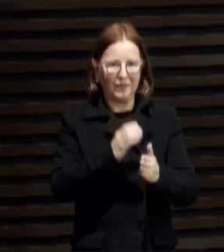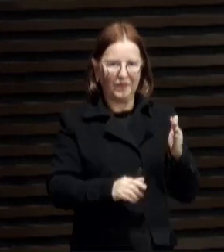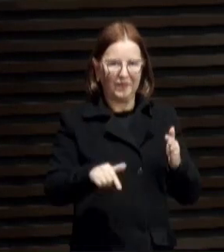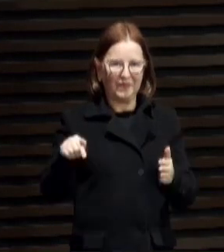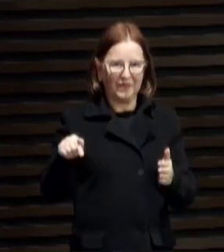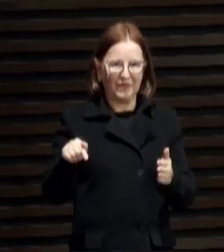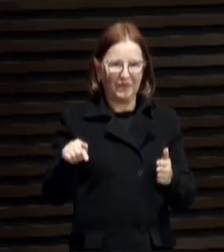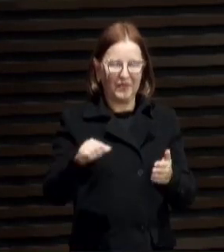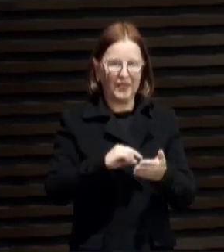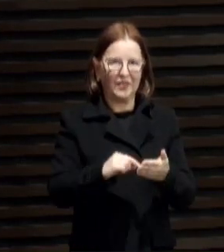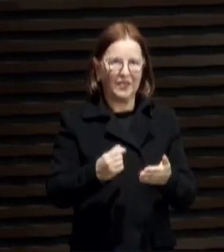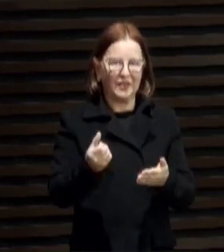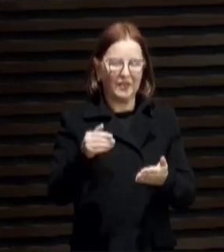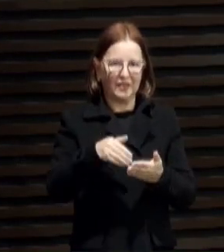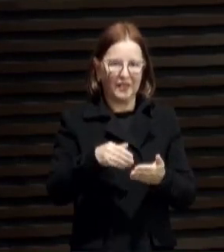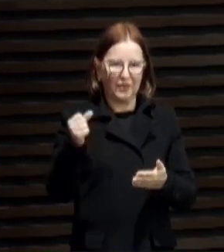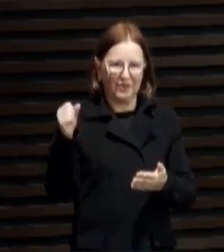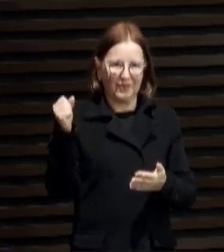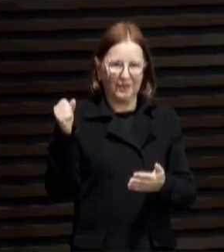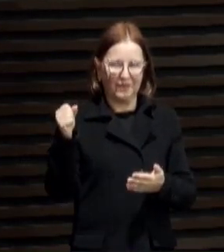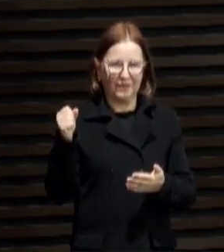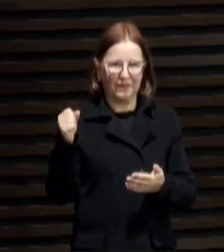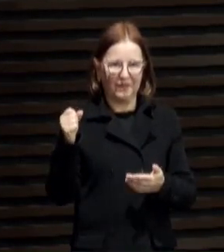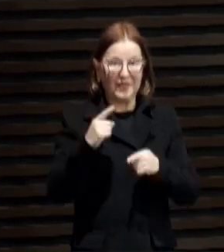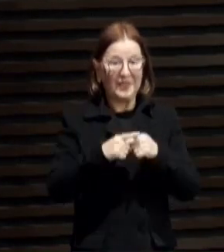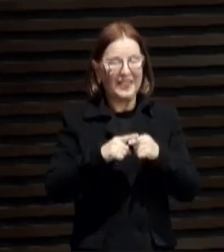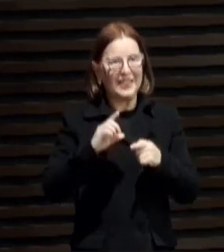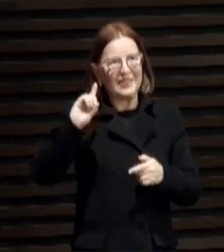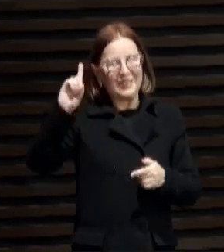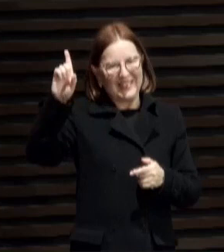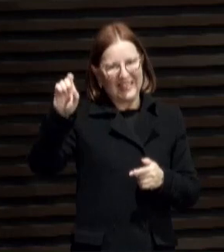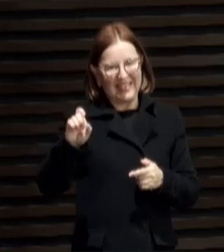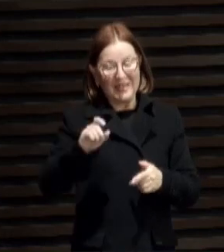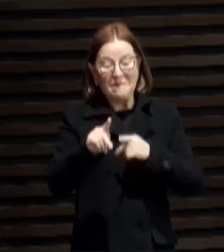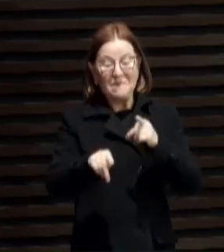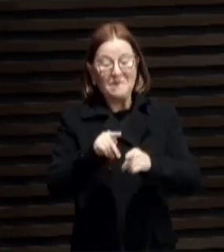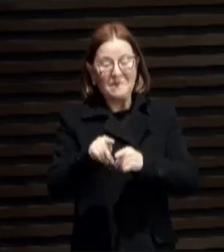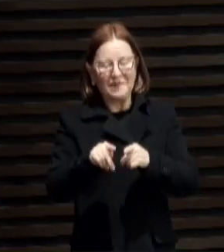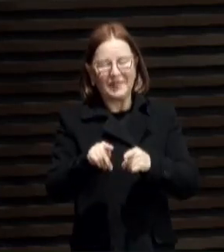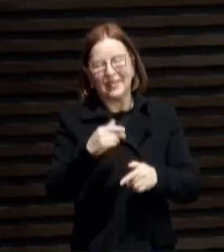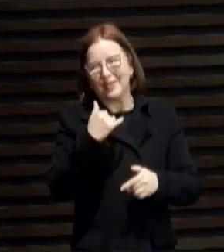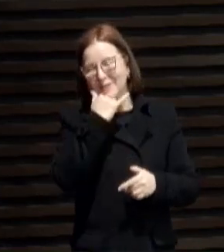de 6 a 8. Porque tu és povo santo,